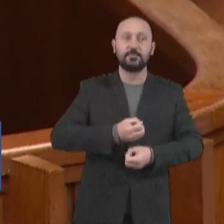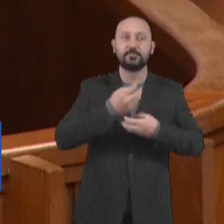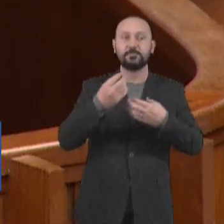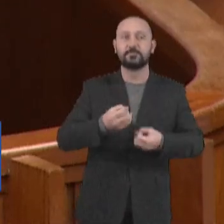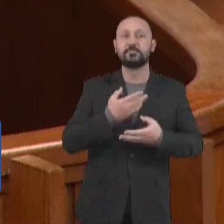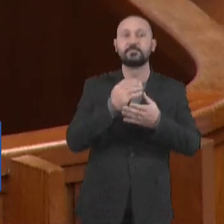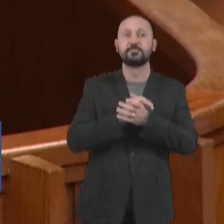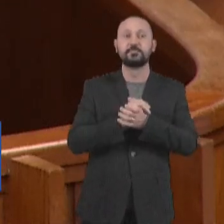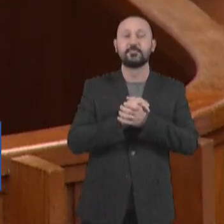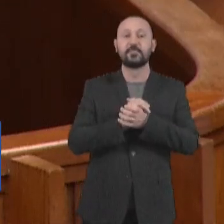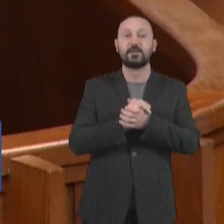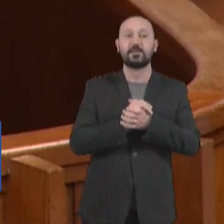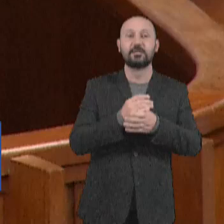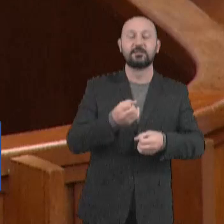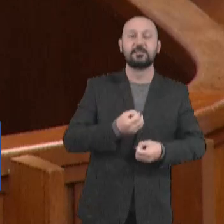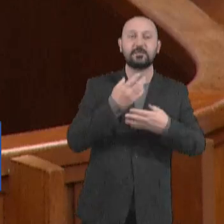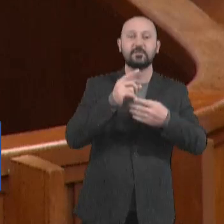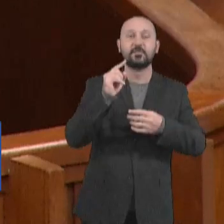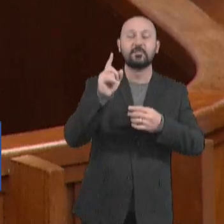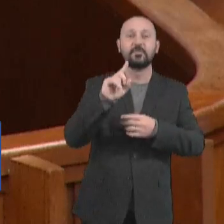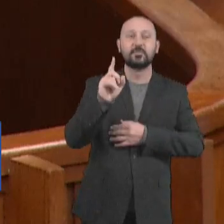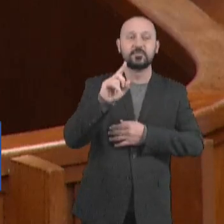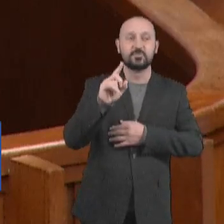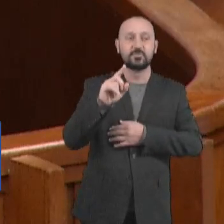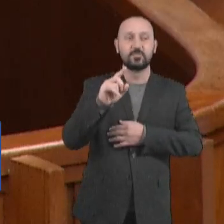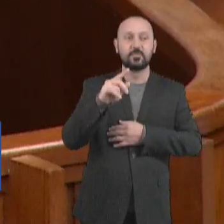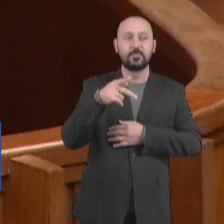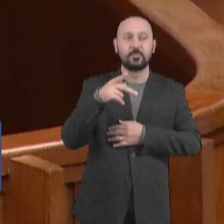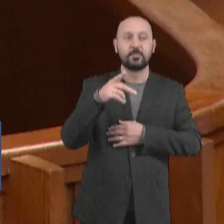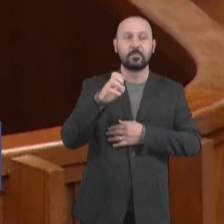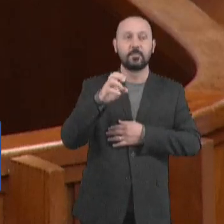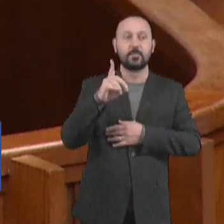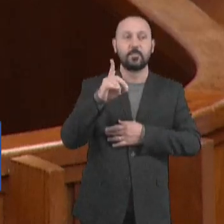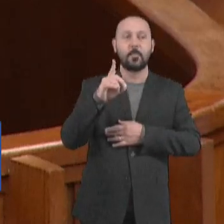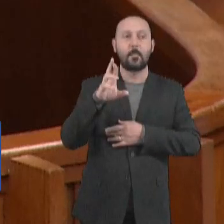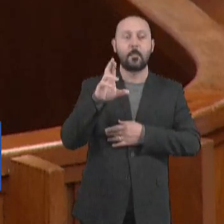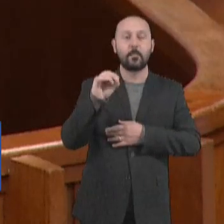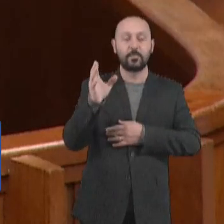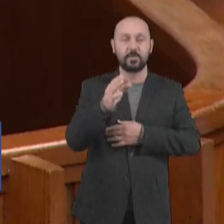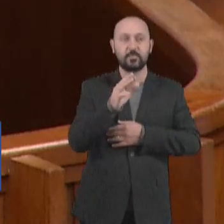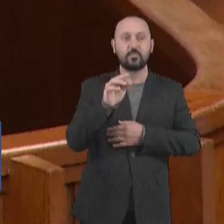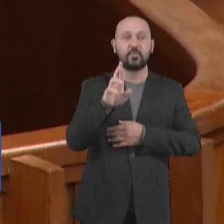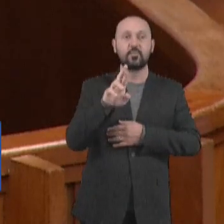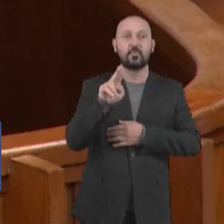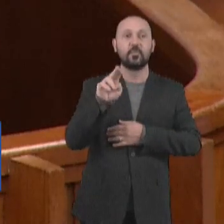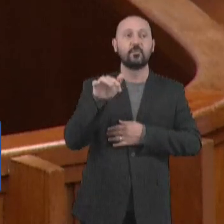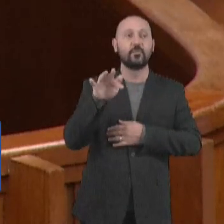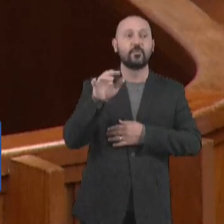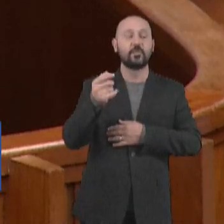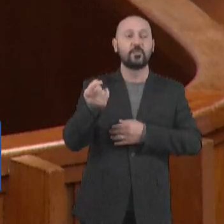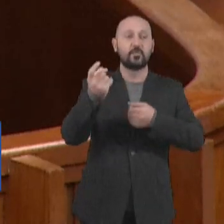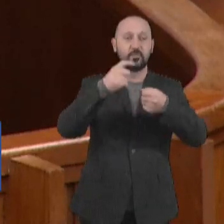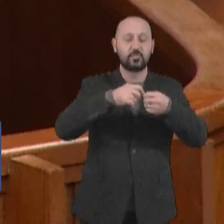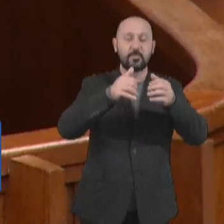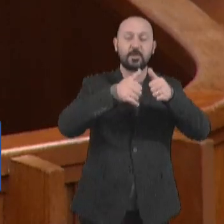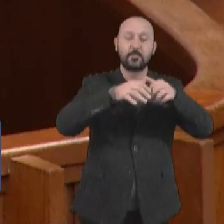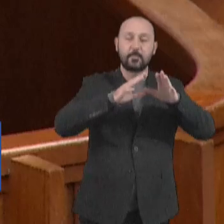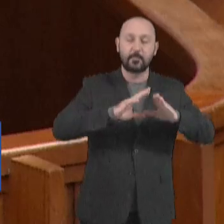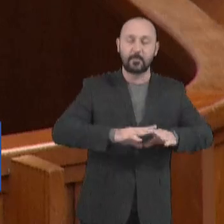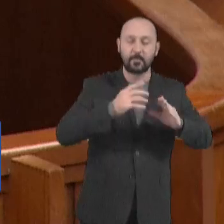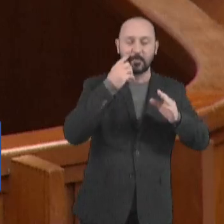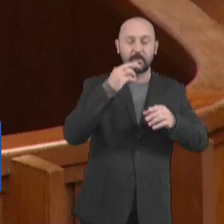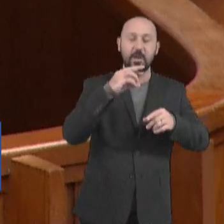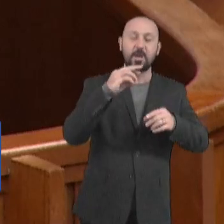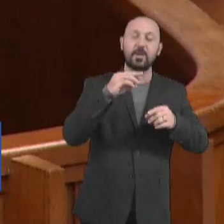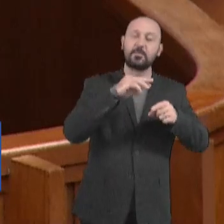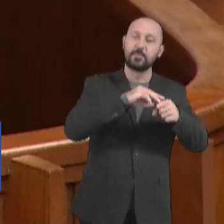agora. Depois da guerra, não foi só o Pedro Rufino que voltou para morar em Miranda e depois em